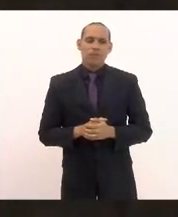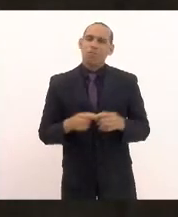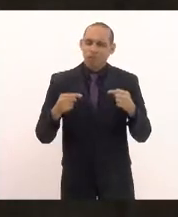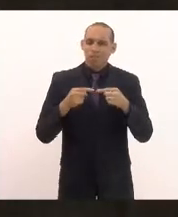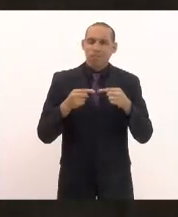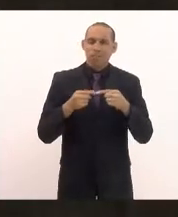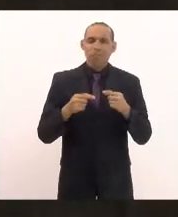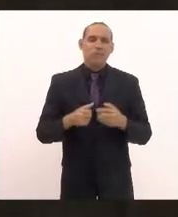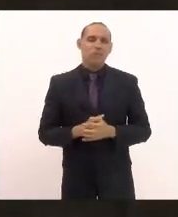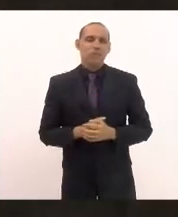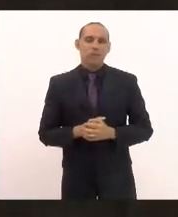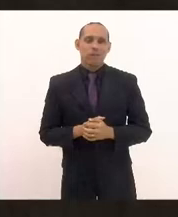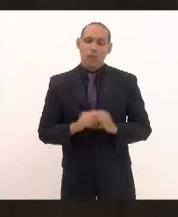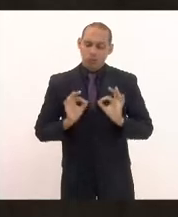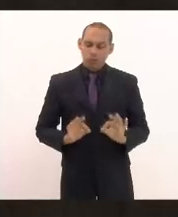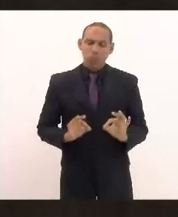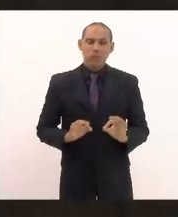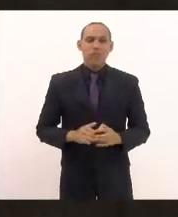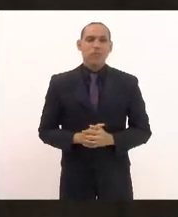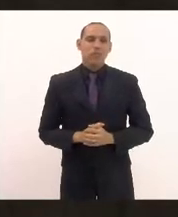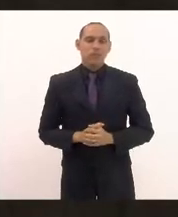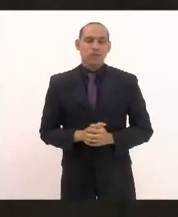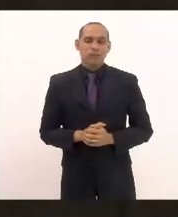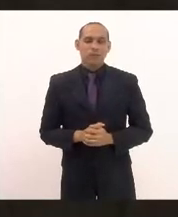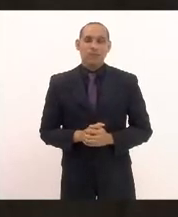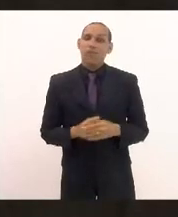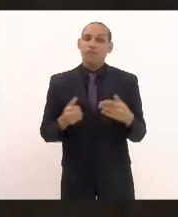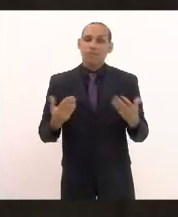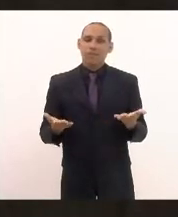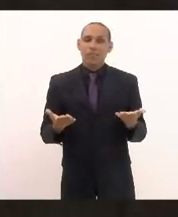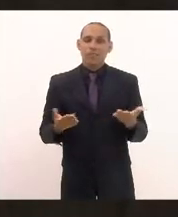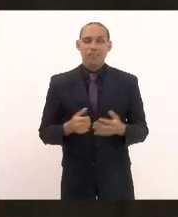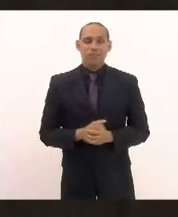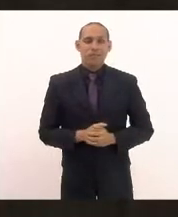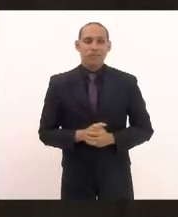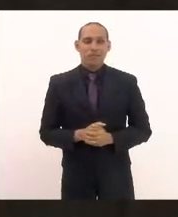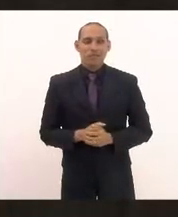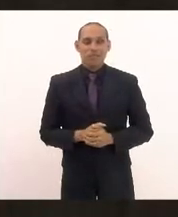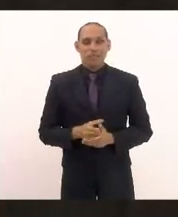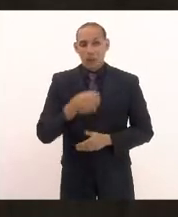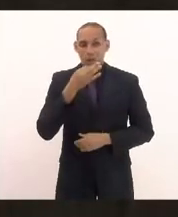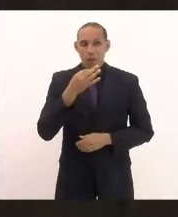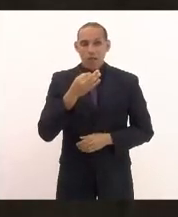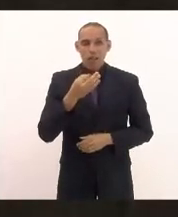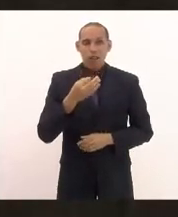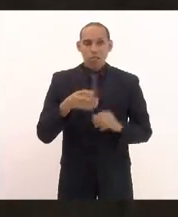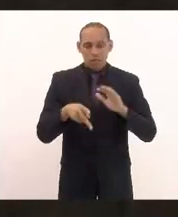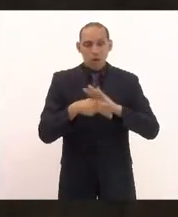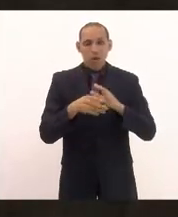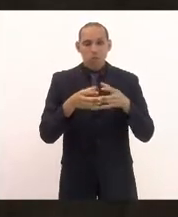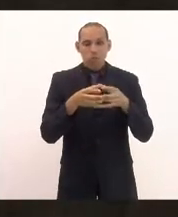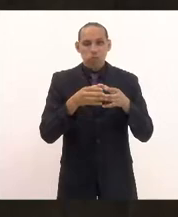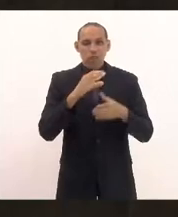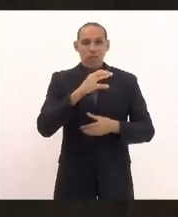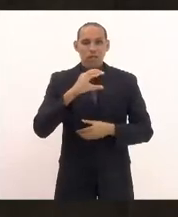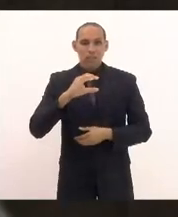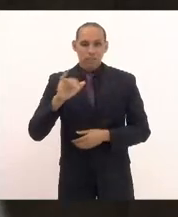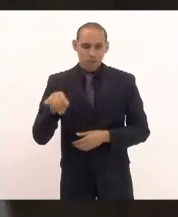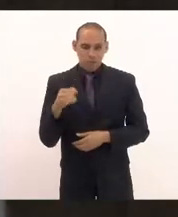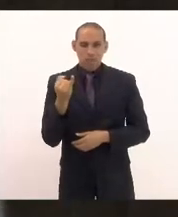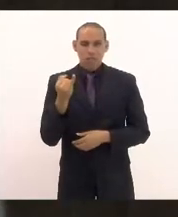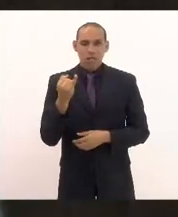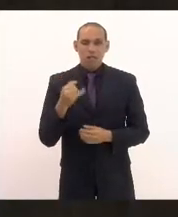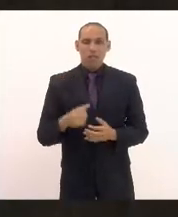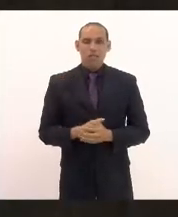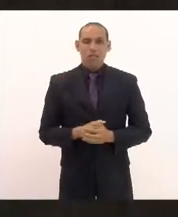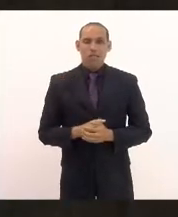pertinente, justo. Então, o parecer da CCJ, consoante